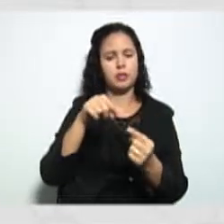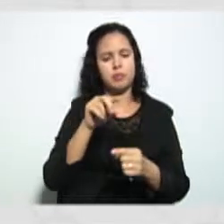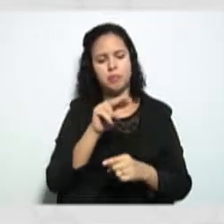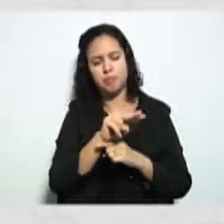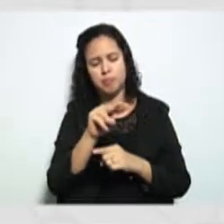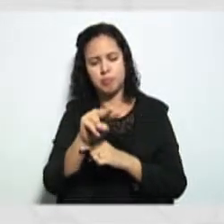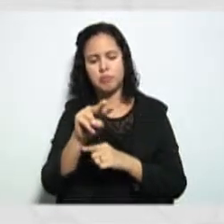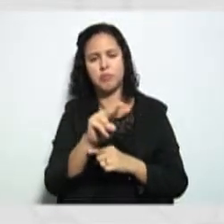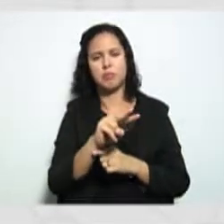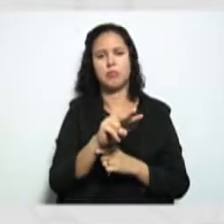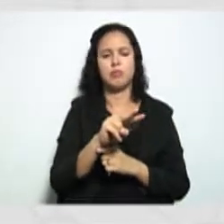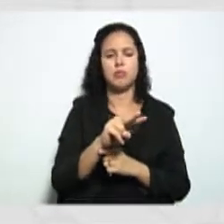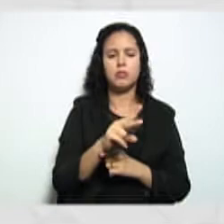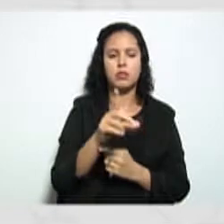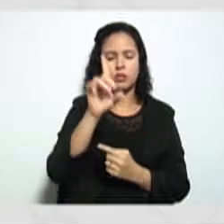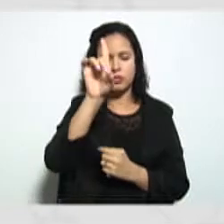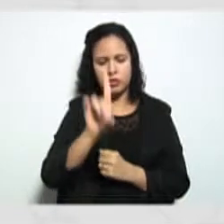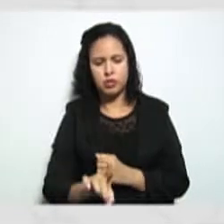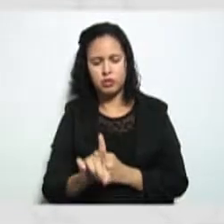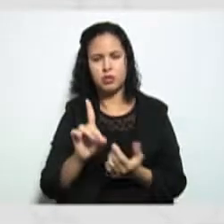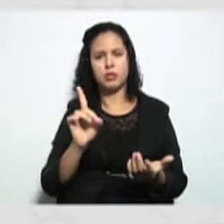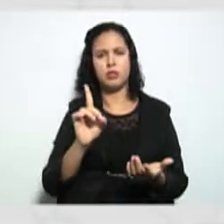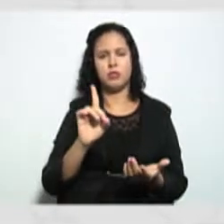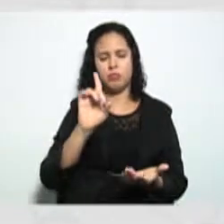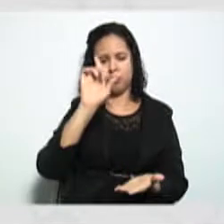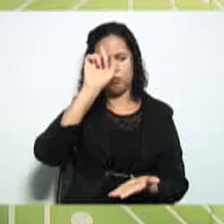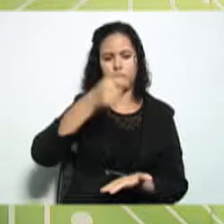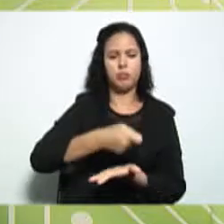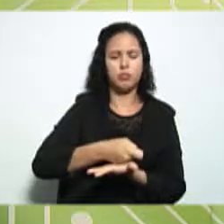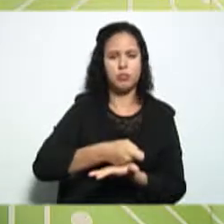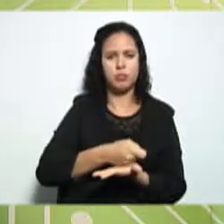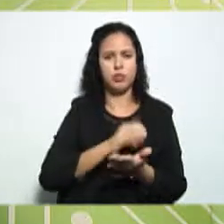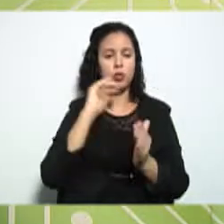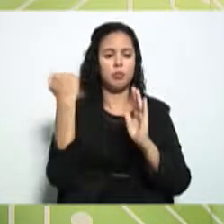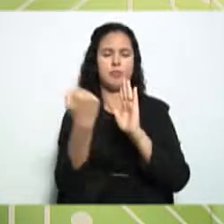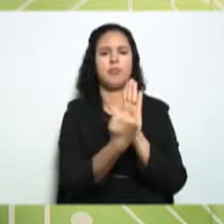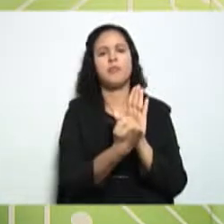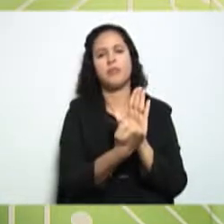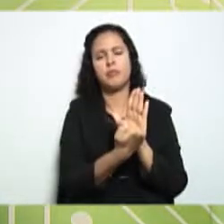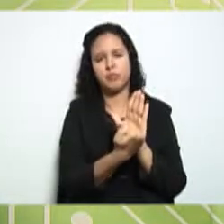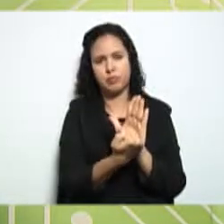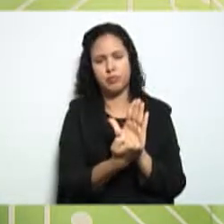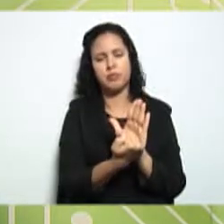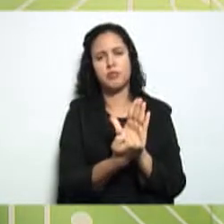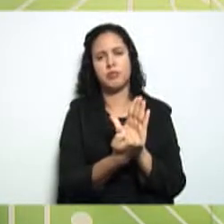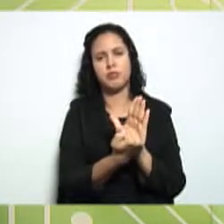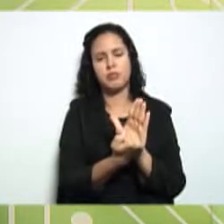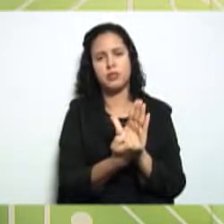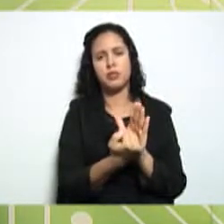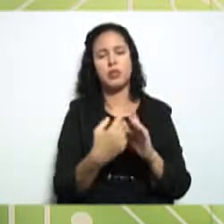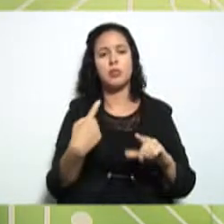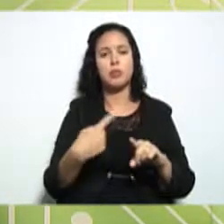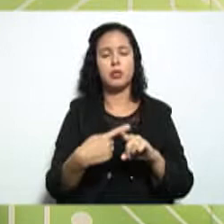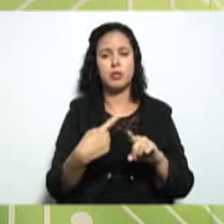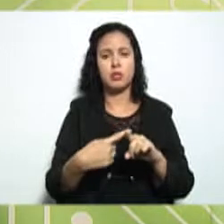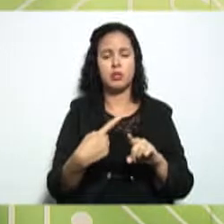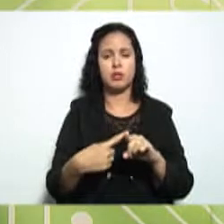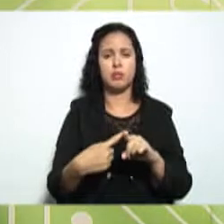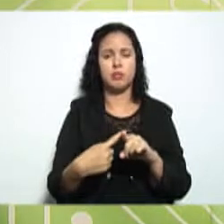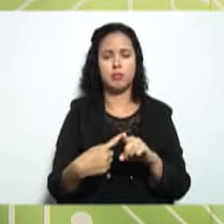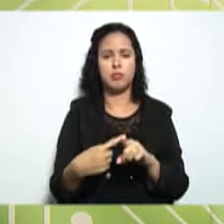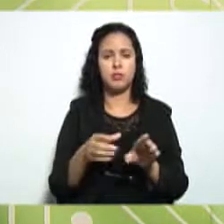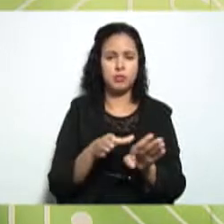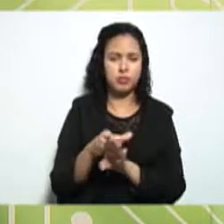decisões da assembleia sejam cumpridas. Porque apesar que o conselho administrativo tome as decisões diariamente, ele não toma